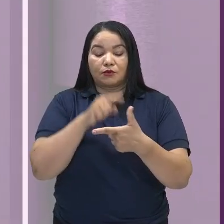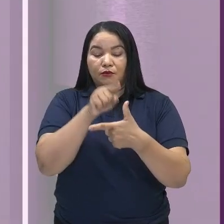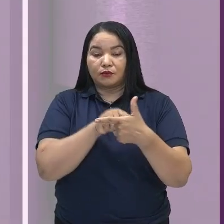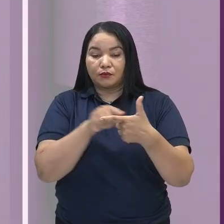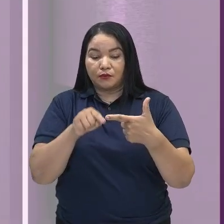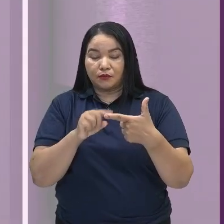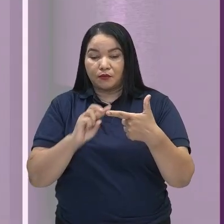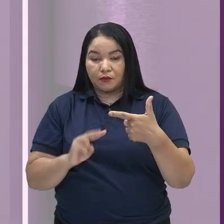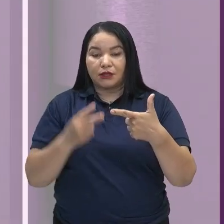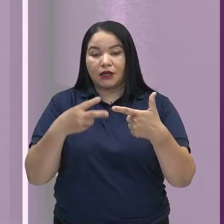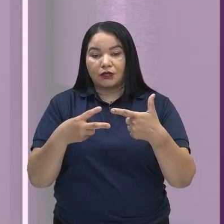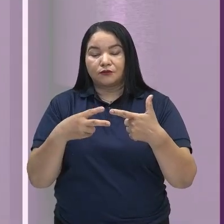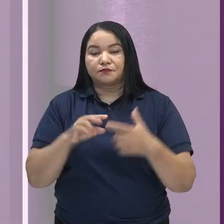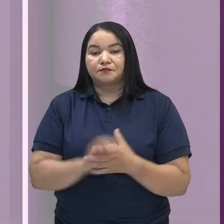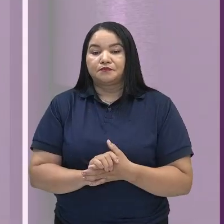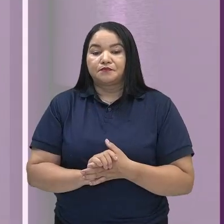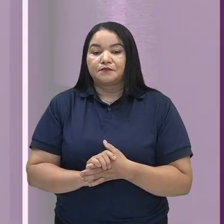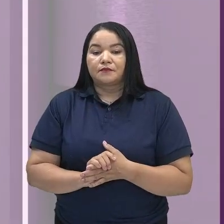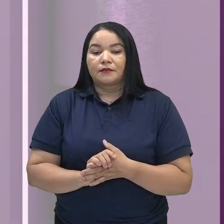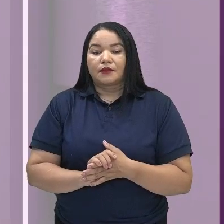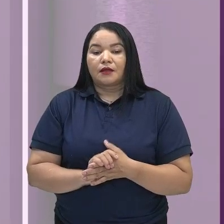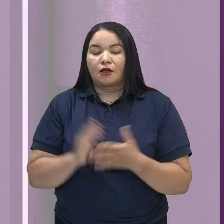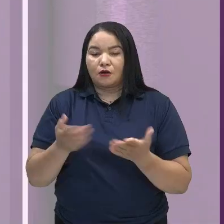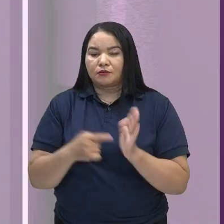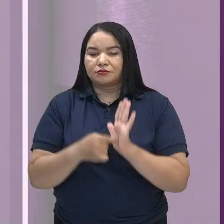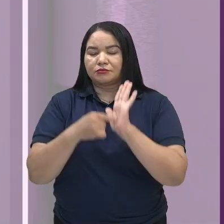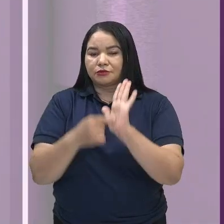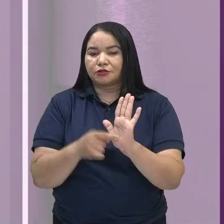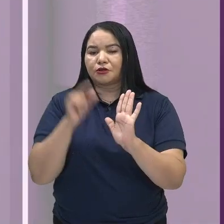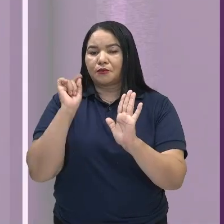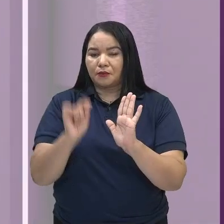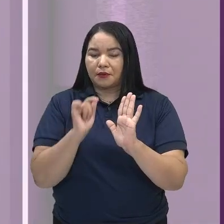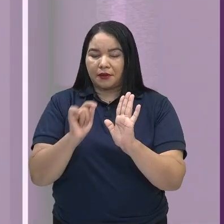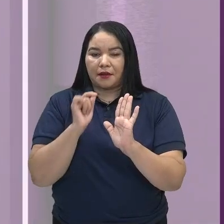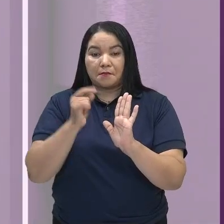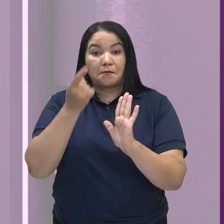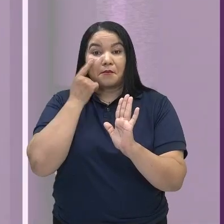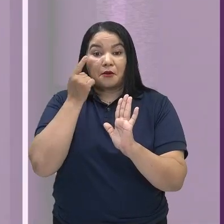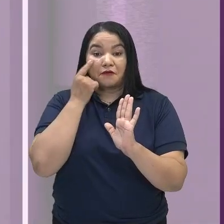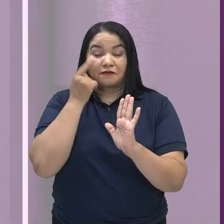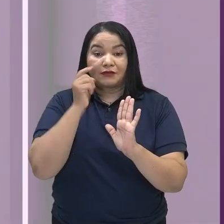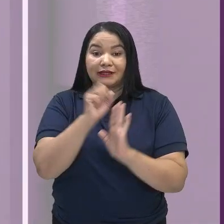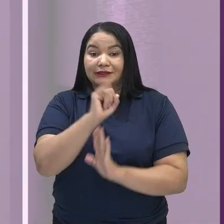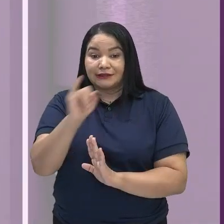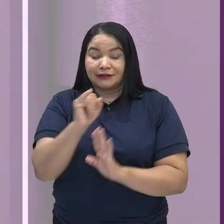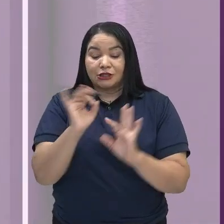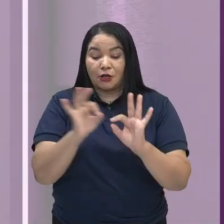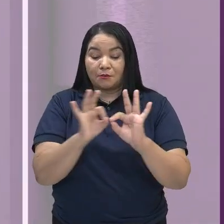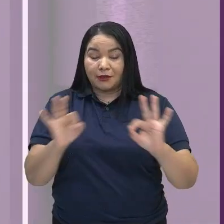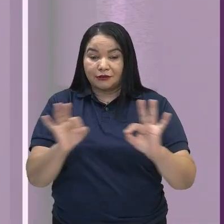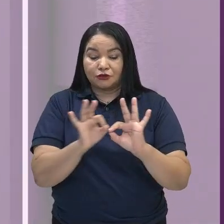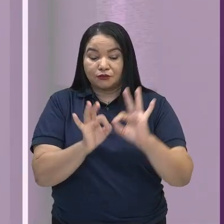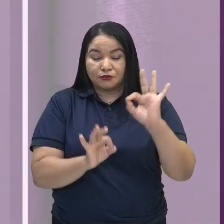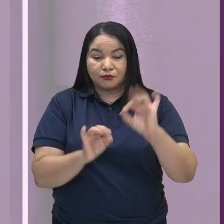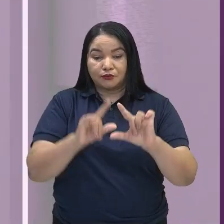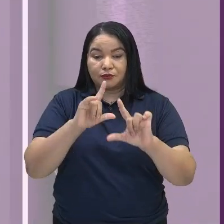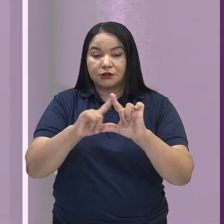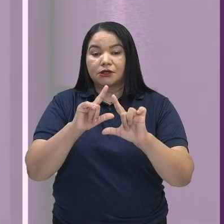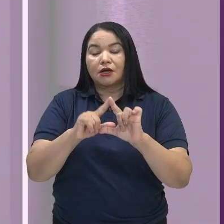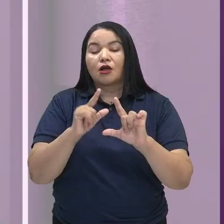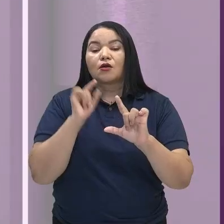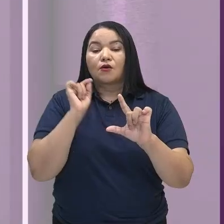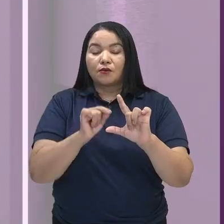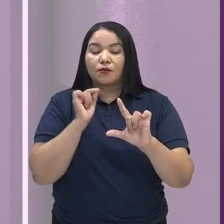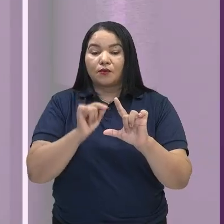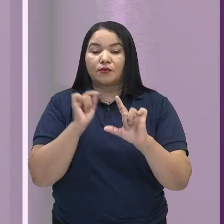catetos, certo? Beleza? Agora eu vou mostrar uma situação para você, para a gente verificar se essas medidas desses triângulos, que eu vou mostrar agora, se